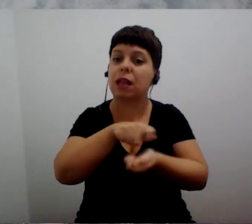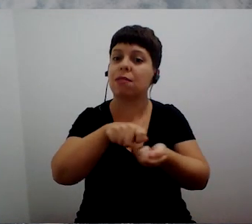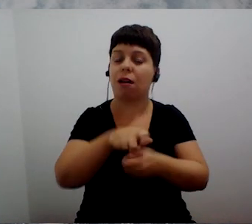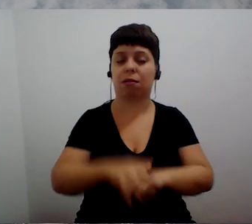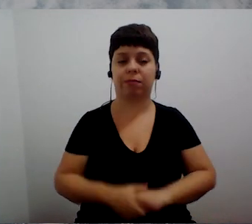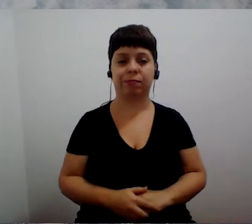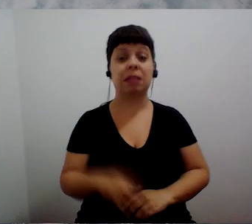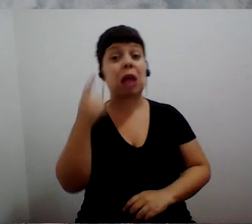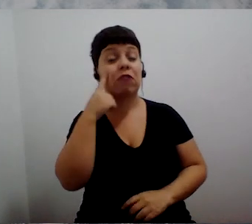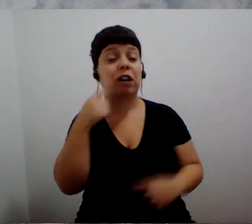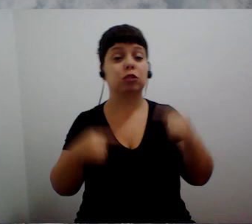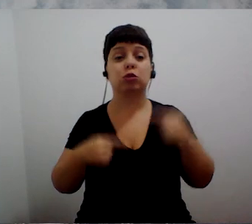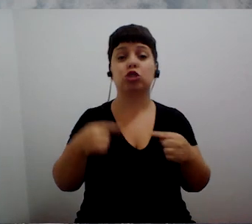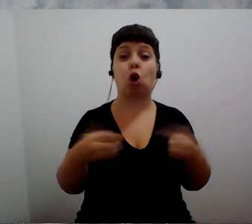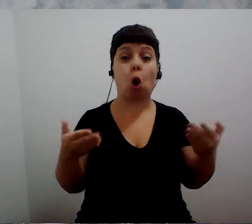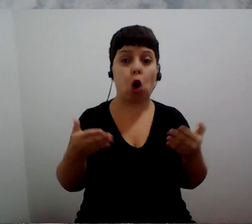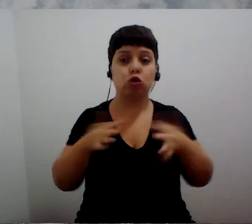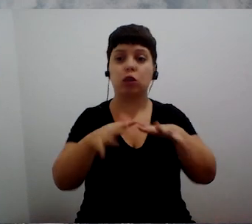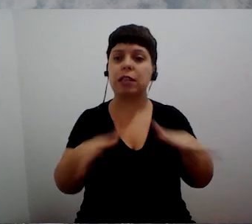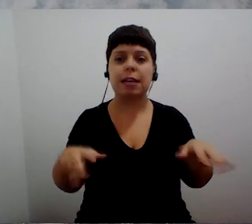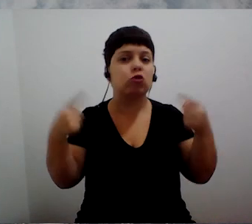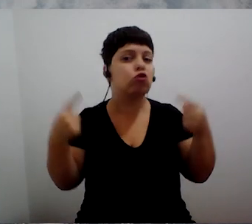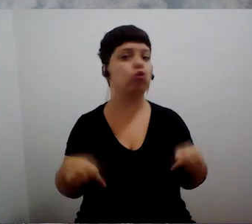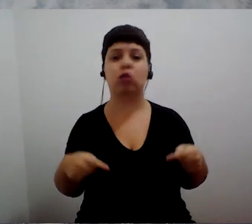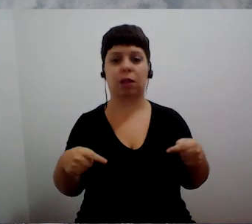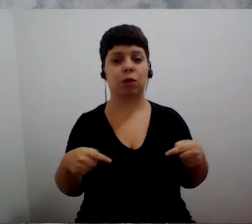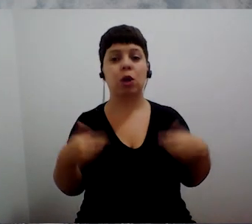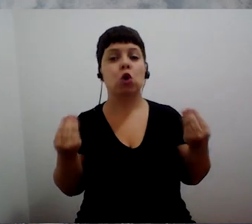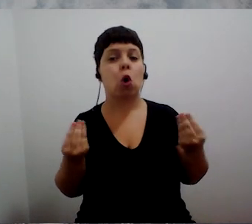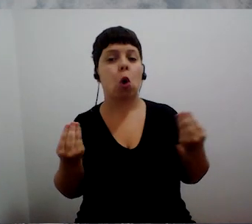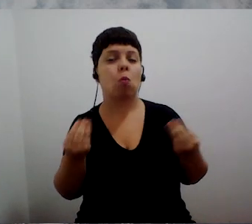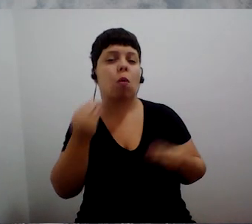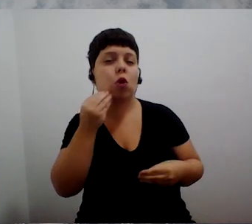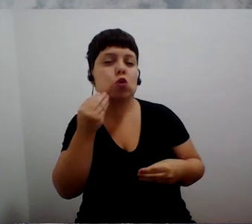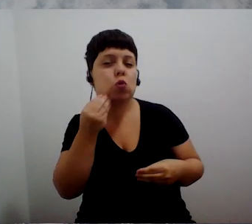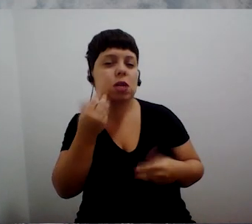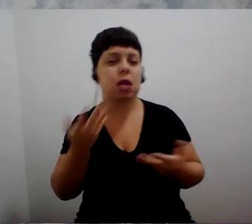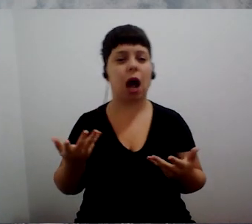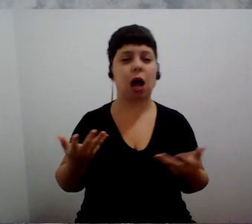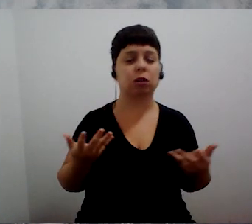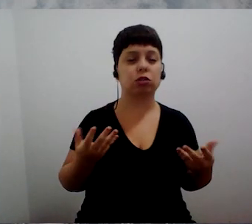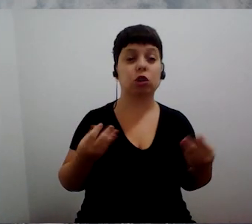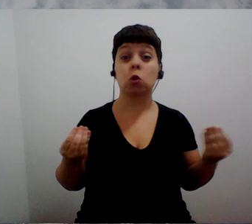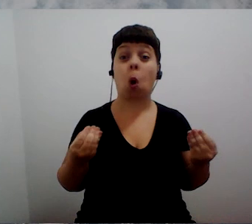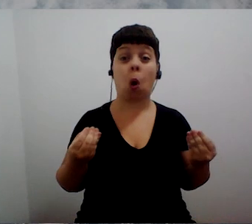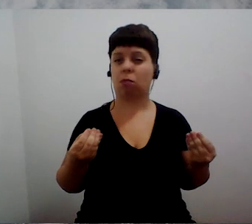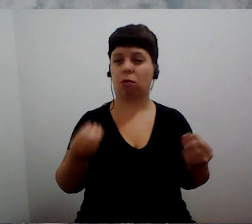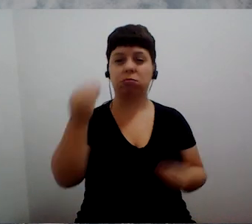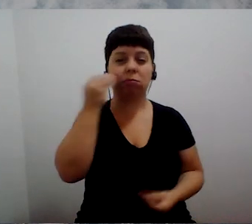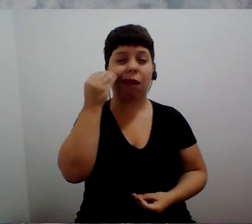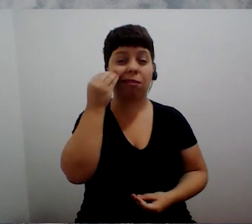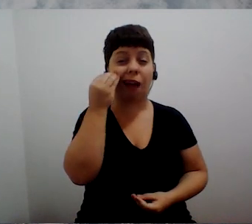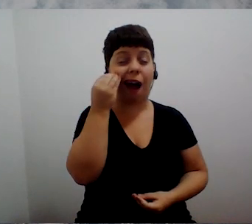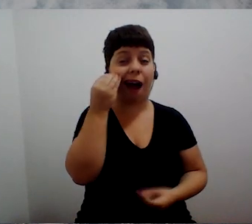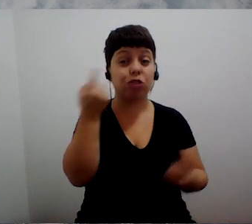desafios que o oceano está enfrentando atualmente e quais as oportunidades para lidar com eles, quais as perspectivas para combater esses desafios